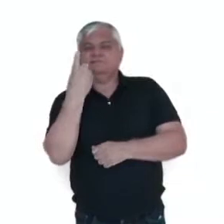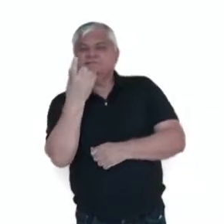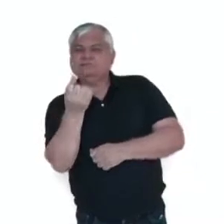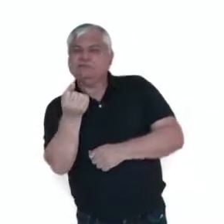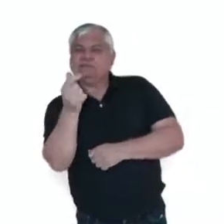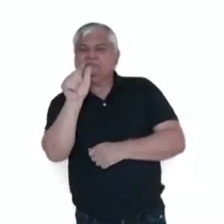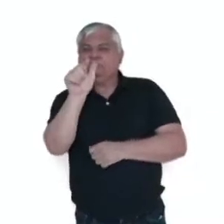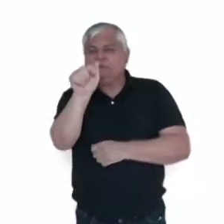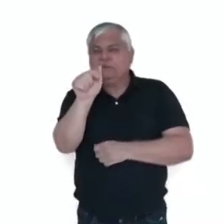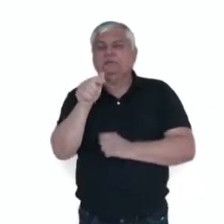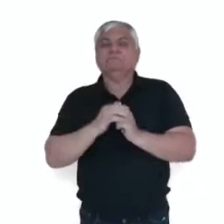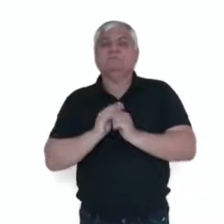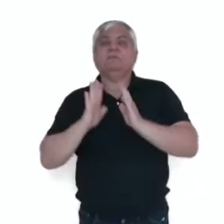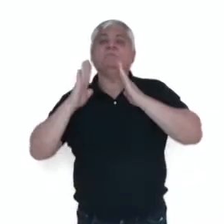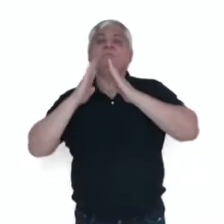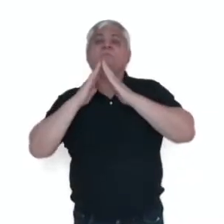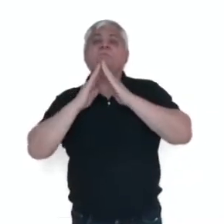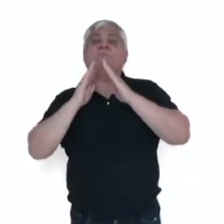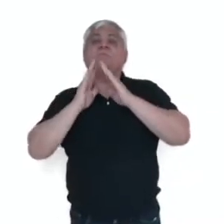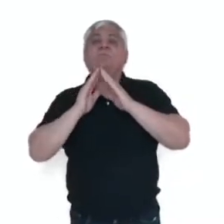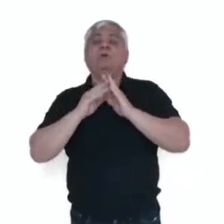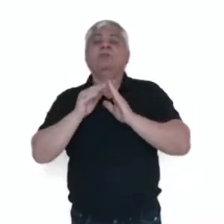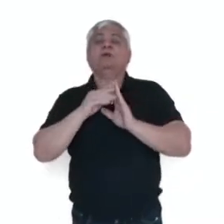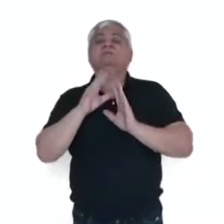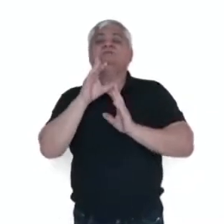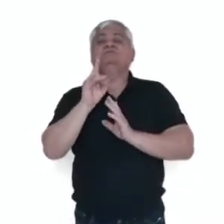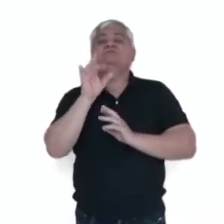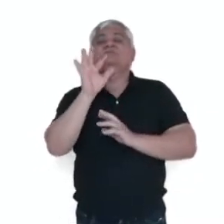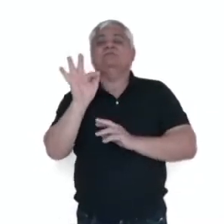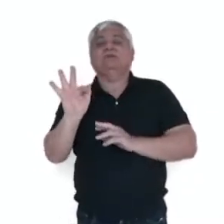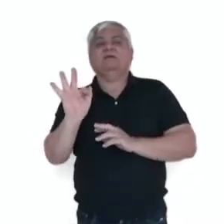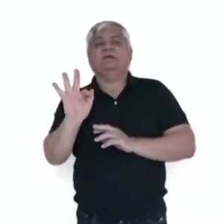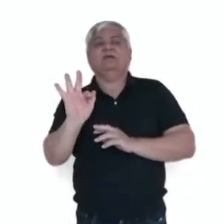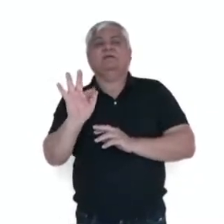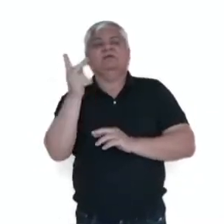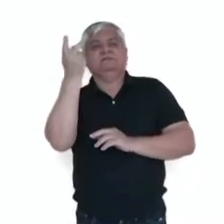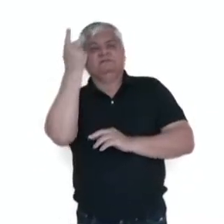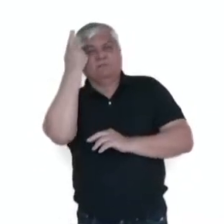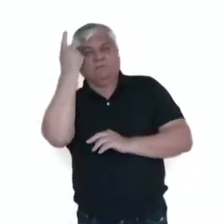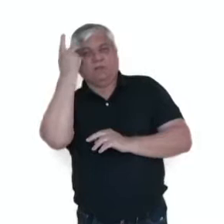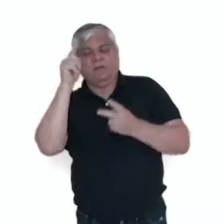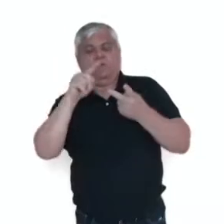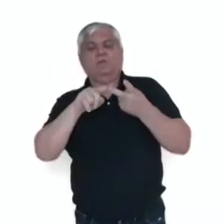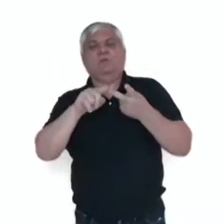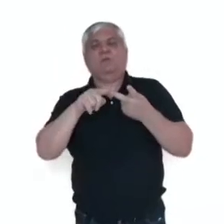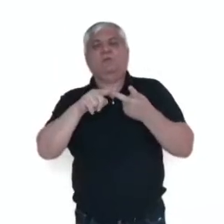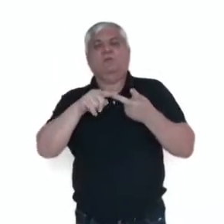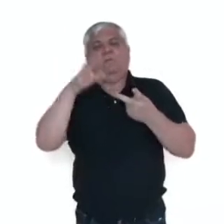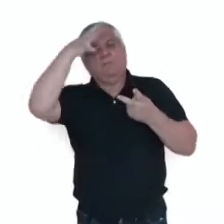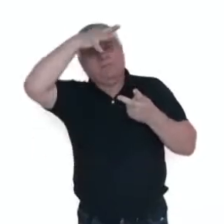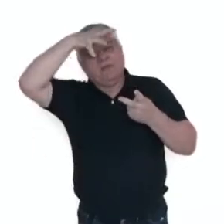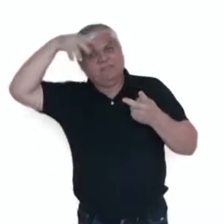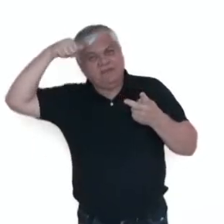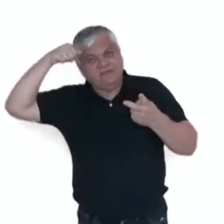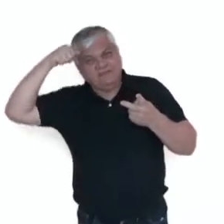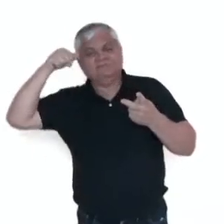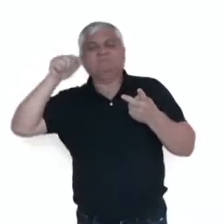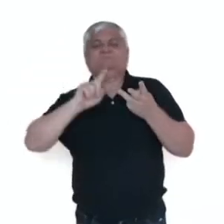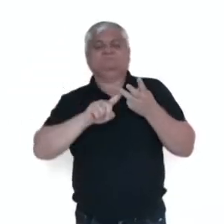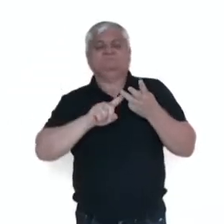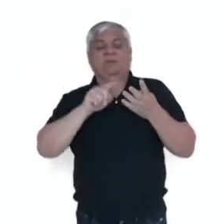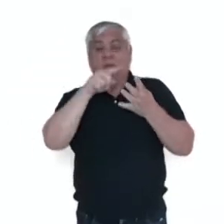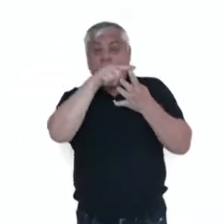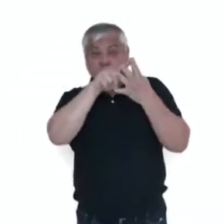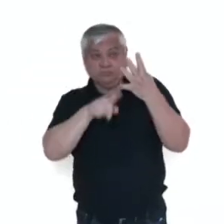e são moradores do Distrito Federal, São Paulo e Manaus. Os 4 jovens produziram uma